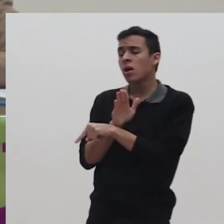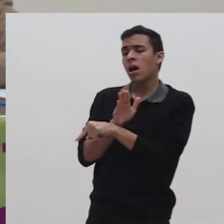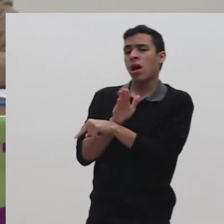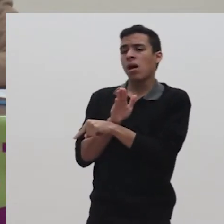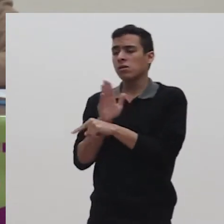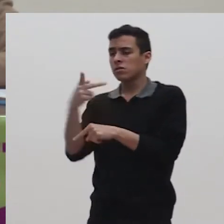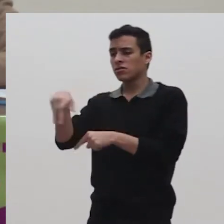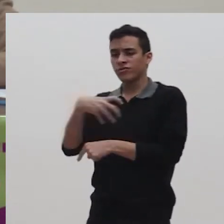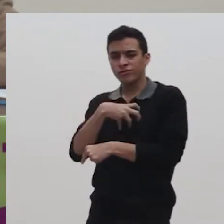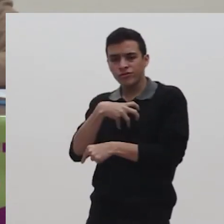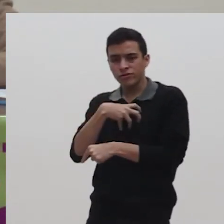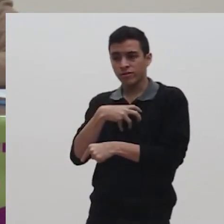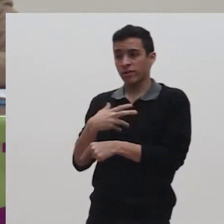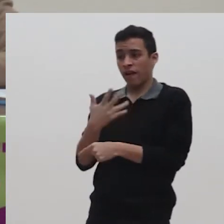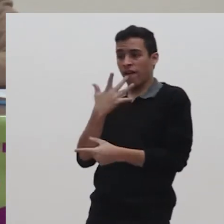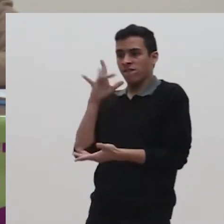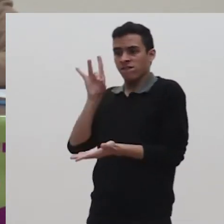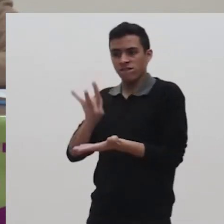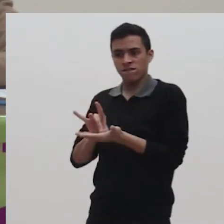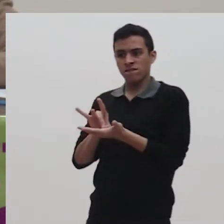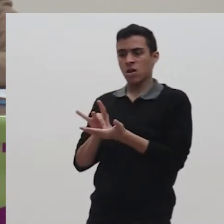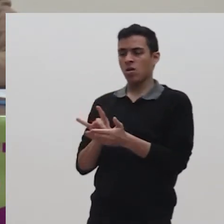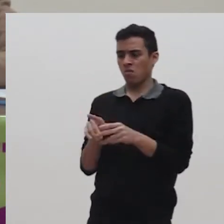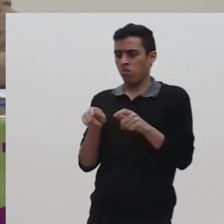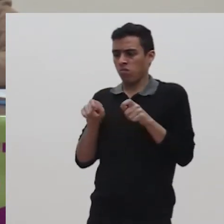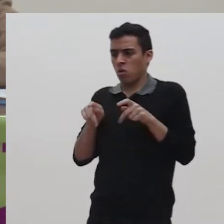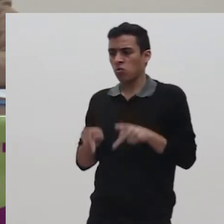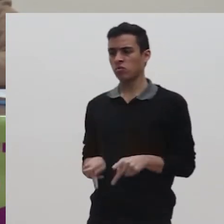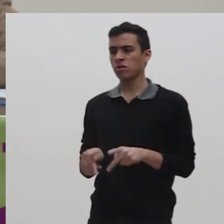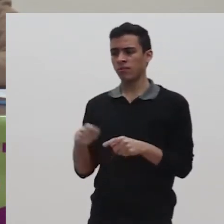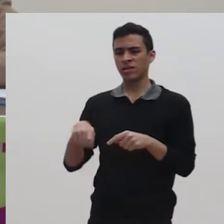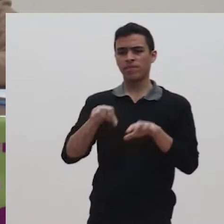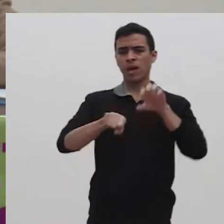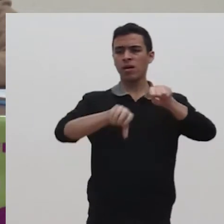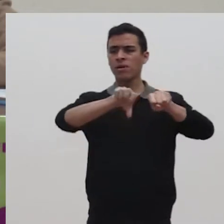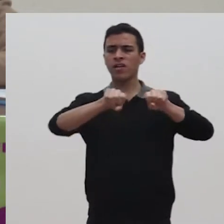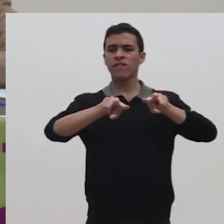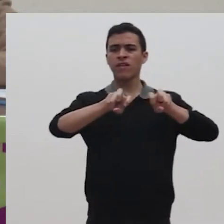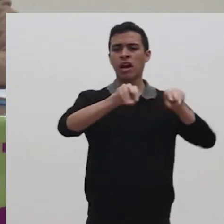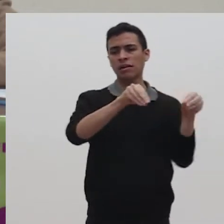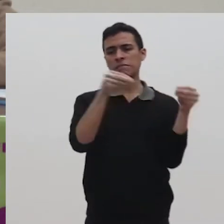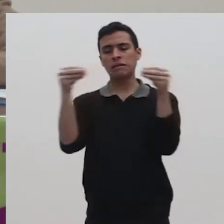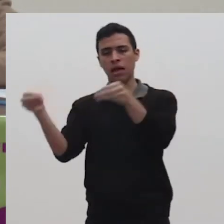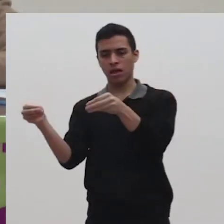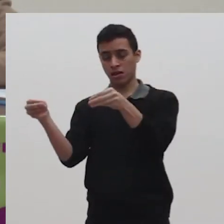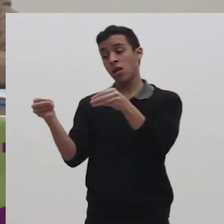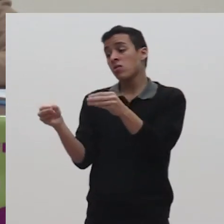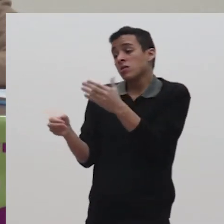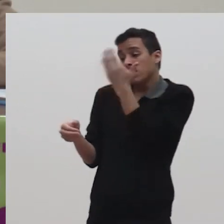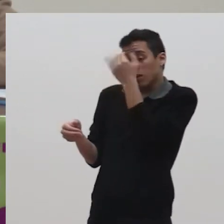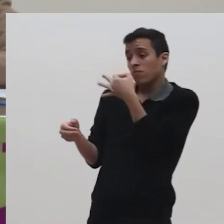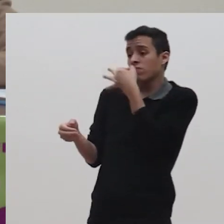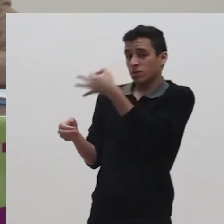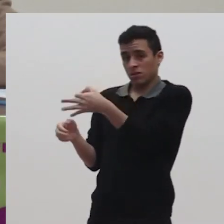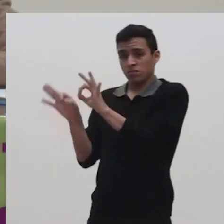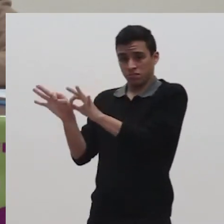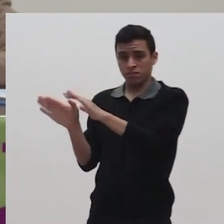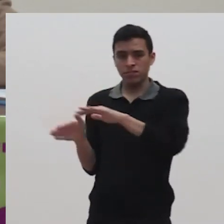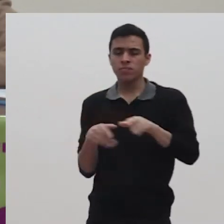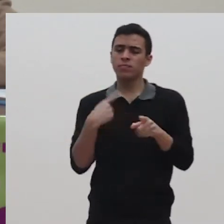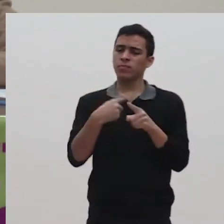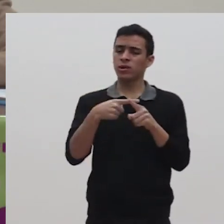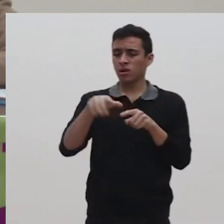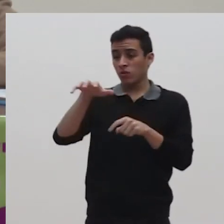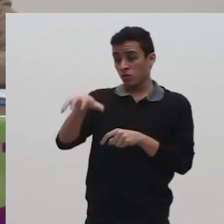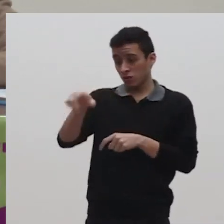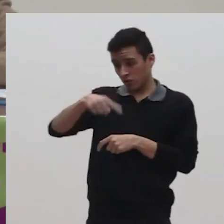maneira signifique afirmar peremptoriamente que tem que ser retirado os lugares. Eu queria saber a opinião de vocês. Até porque era importante, porque os setores